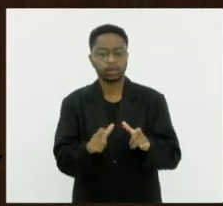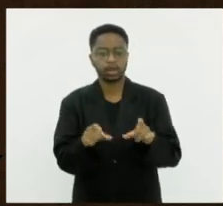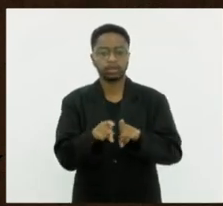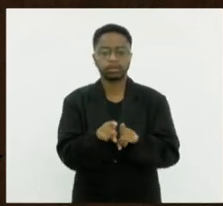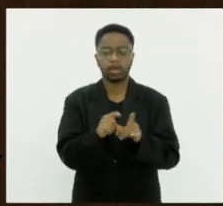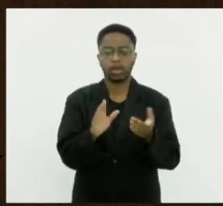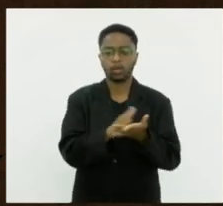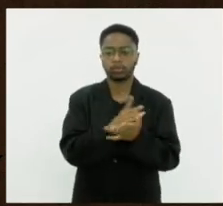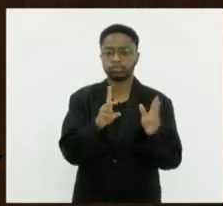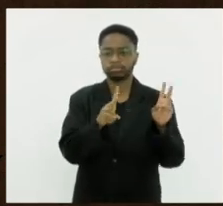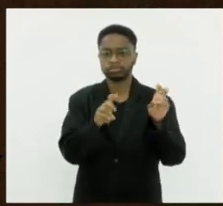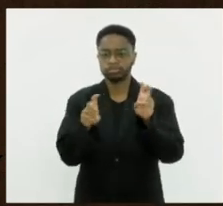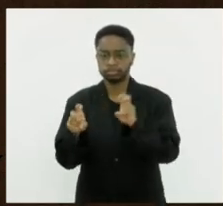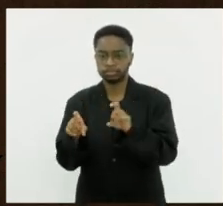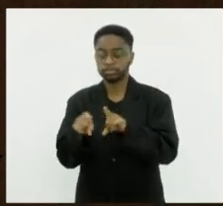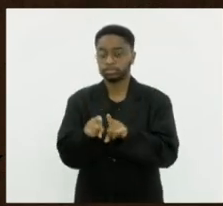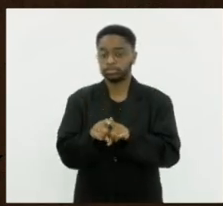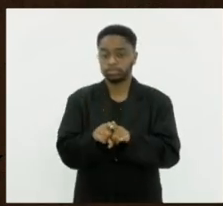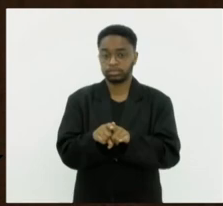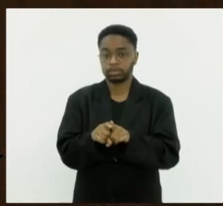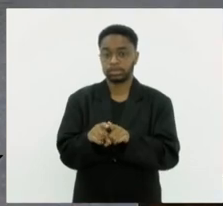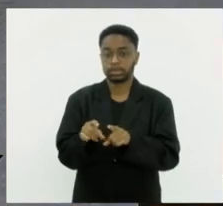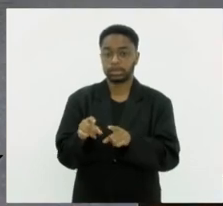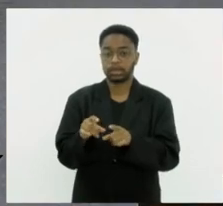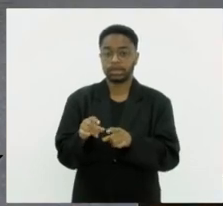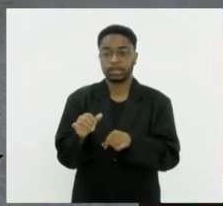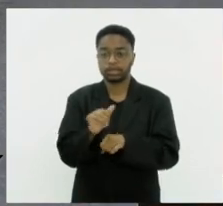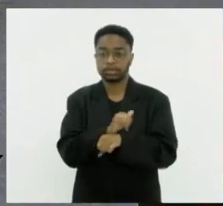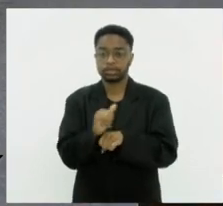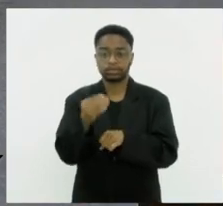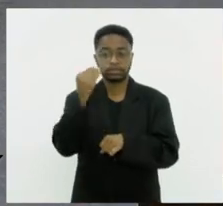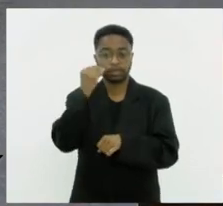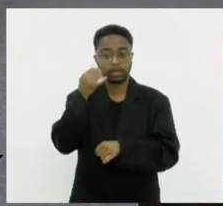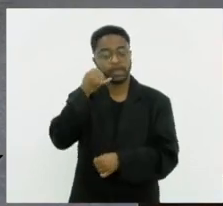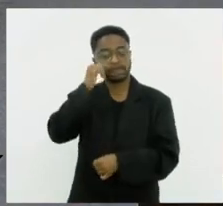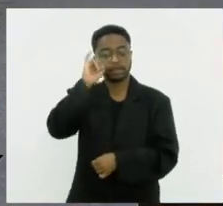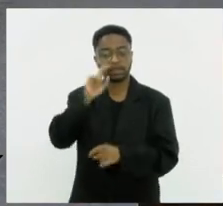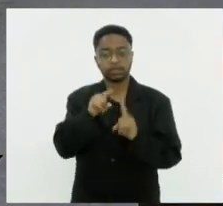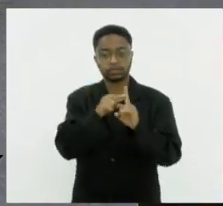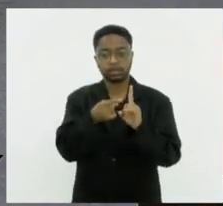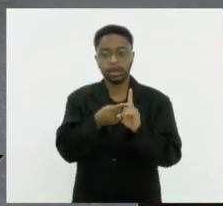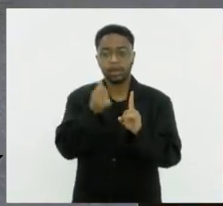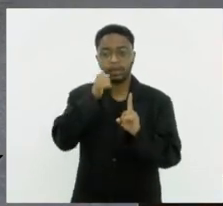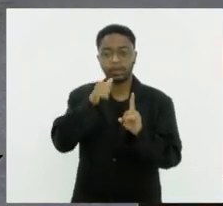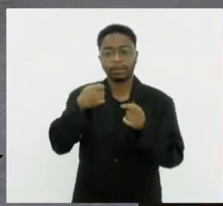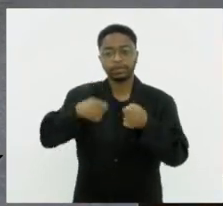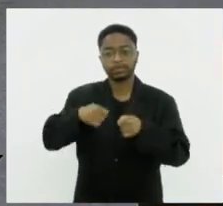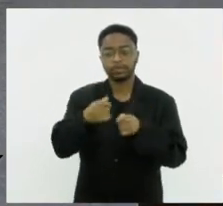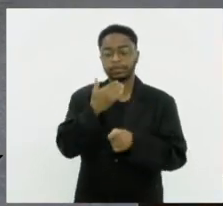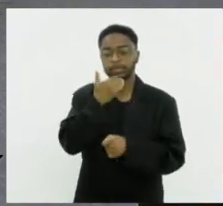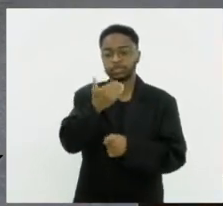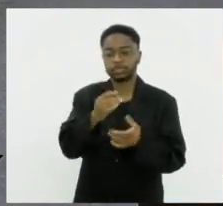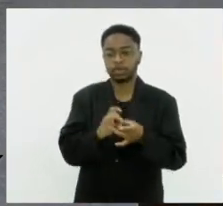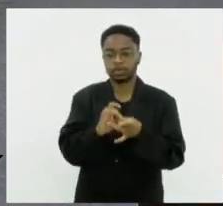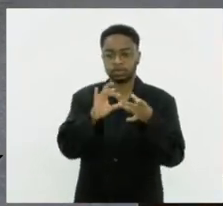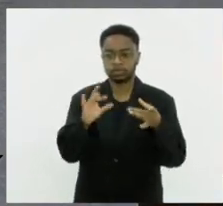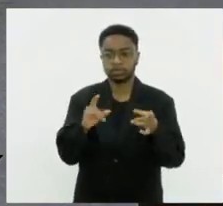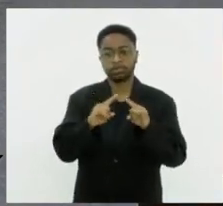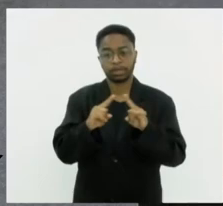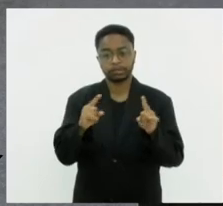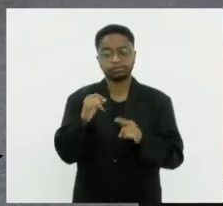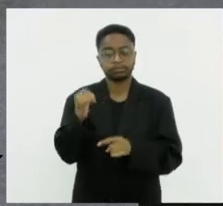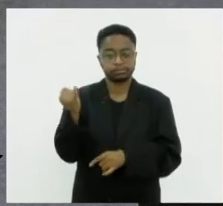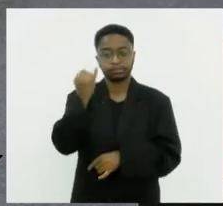assuntos, inclusive para métodos contraceptivos, a mulher tem que pedir autorização. Então, é mais do que pertinente,